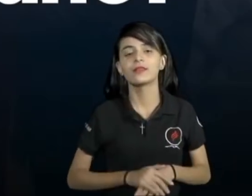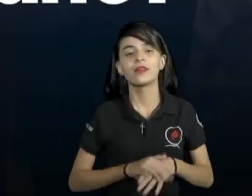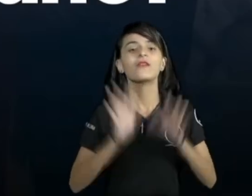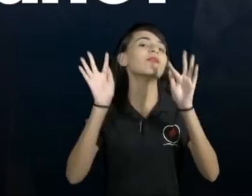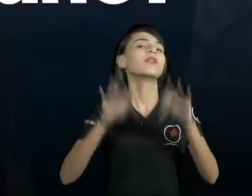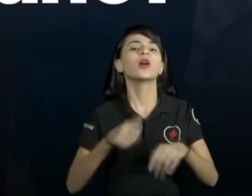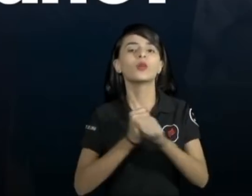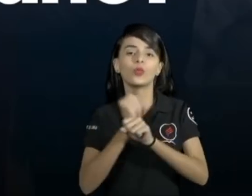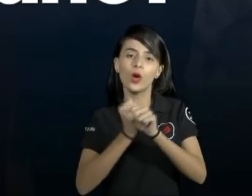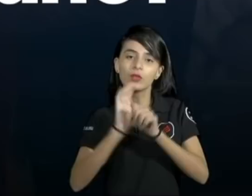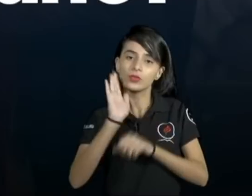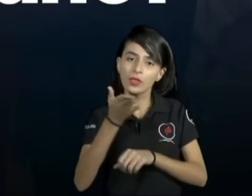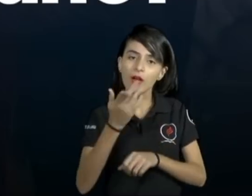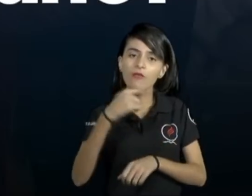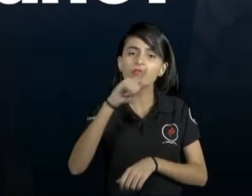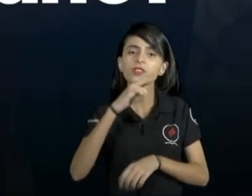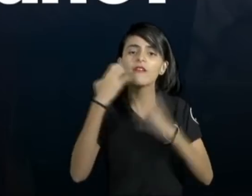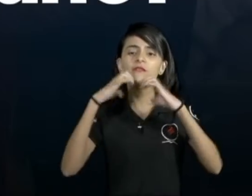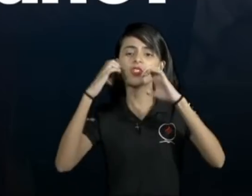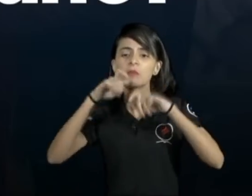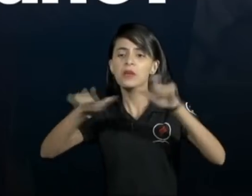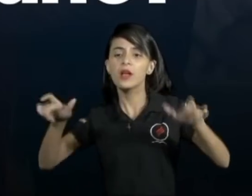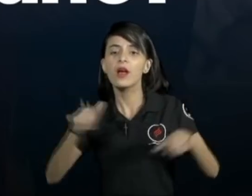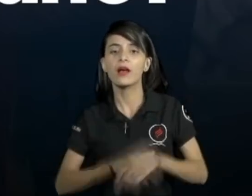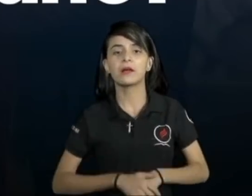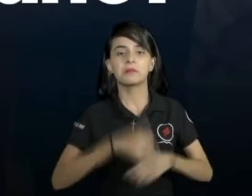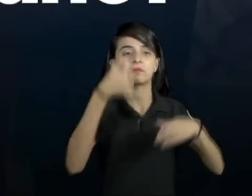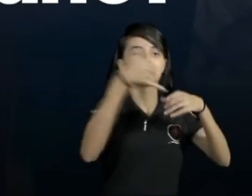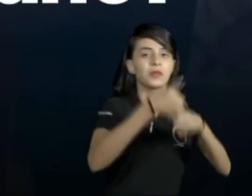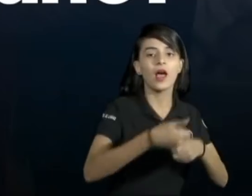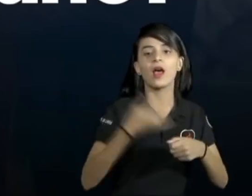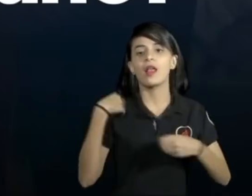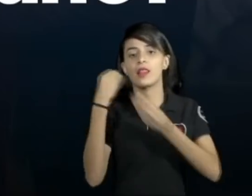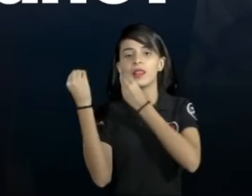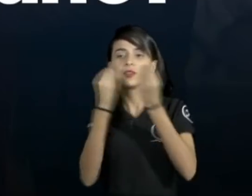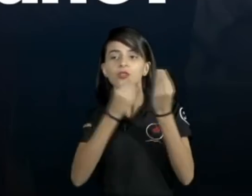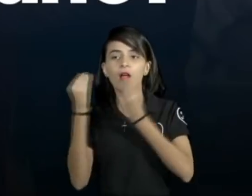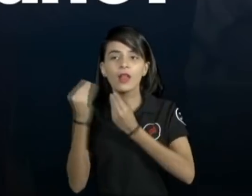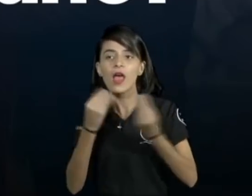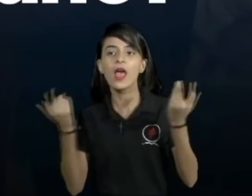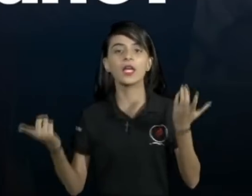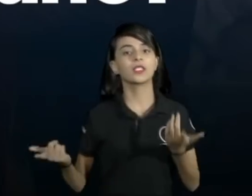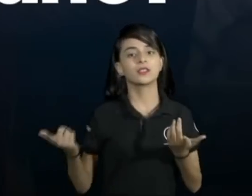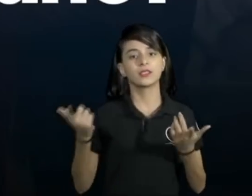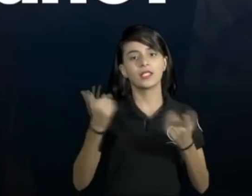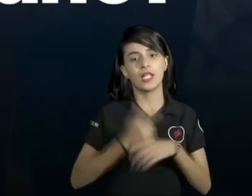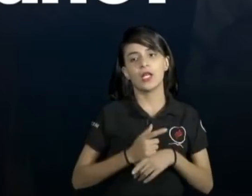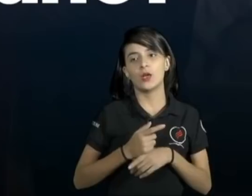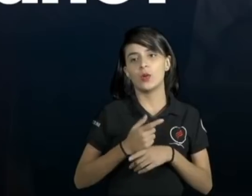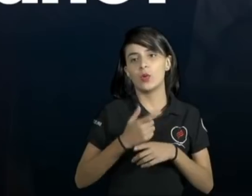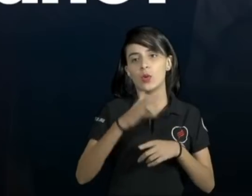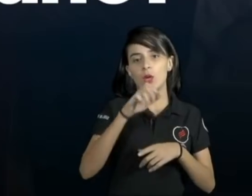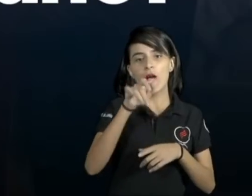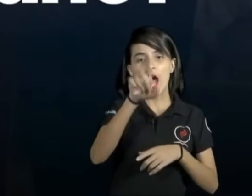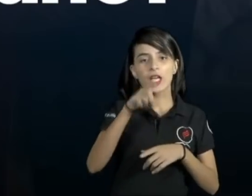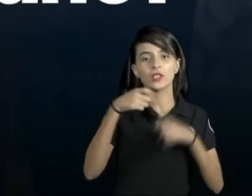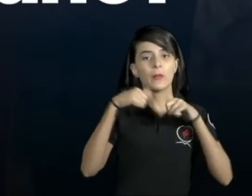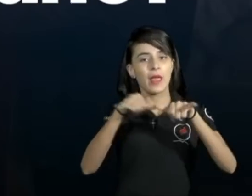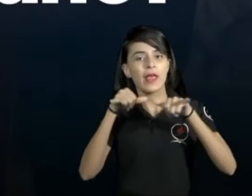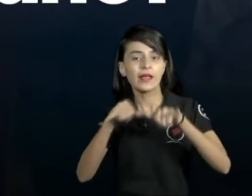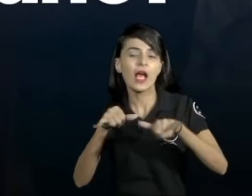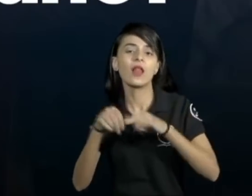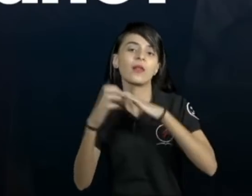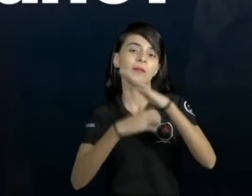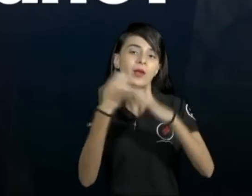para quem você falou de Jesus no posto de gasolina na lanchonete no caixa do mercado na empresa que você